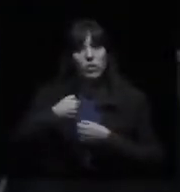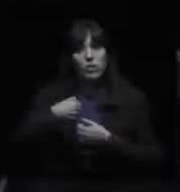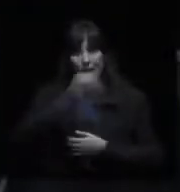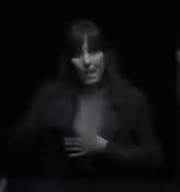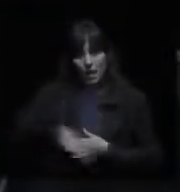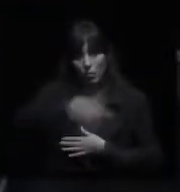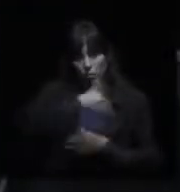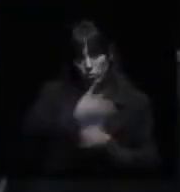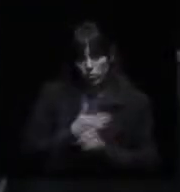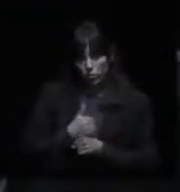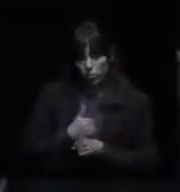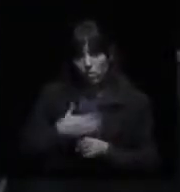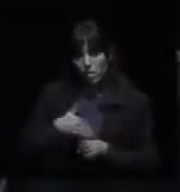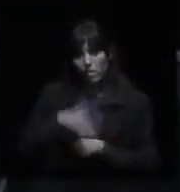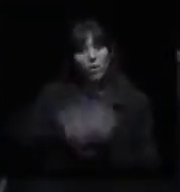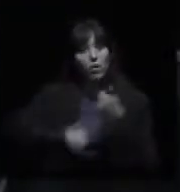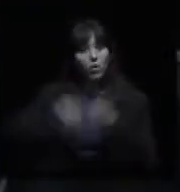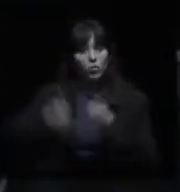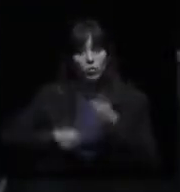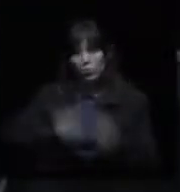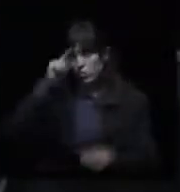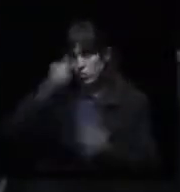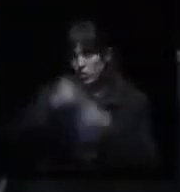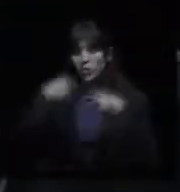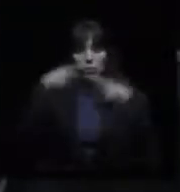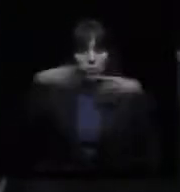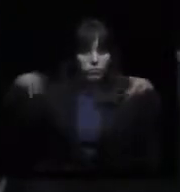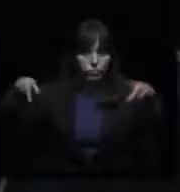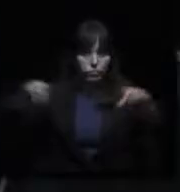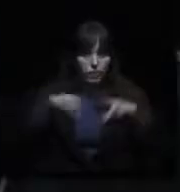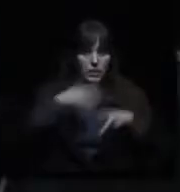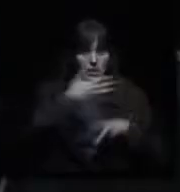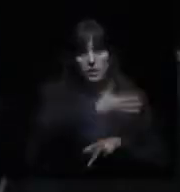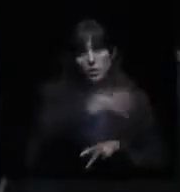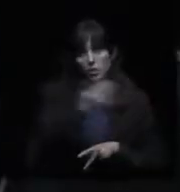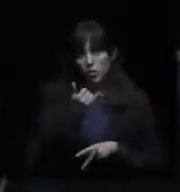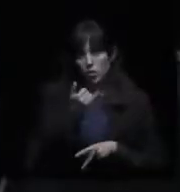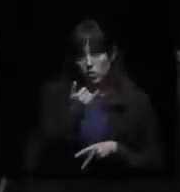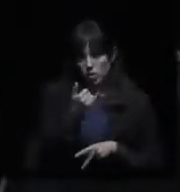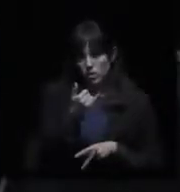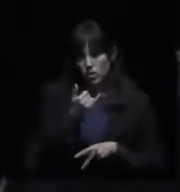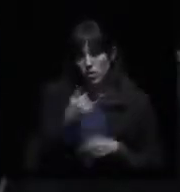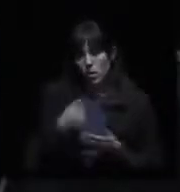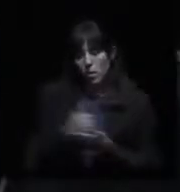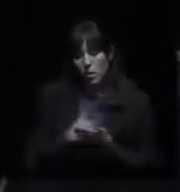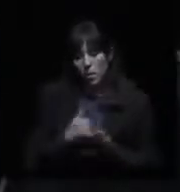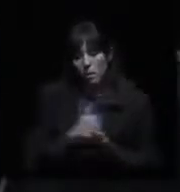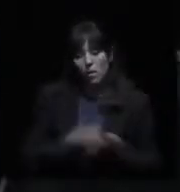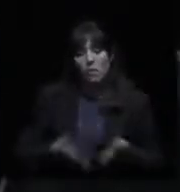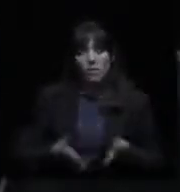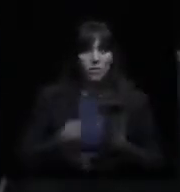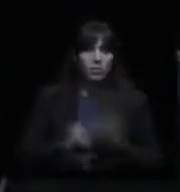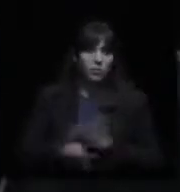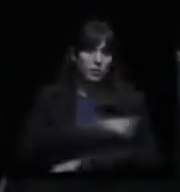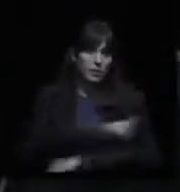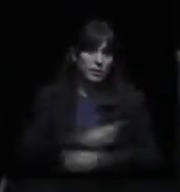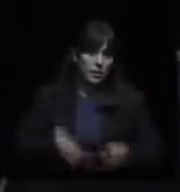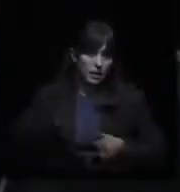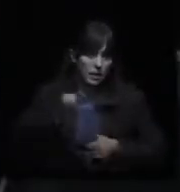disso, será lançado um concurso para a instalação de mais 112 câmaras nas restantes praças e avenidas do centro da